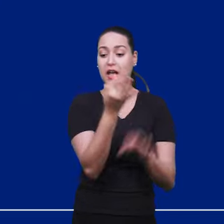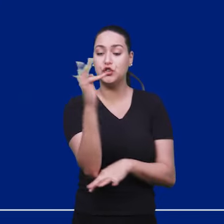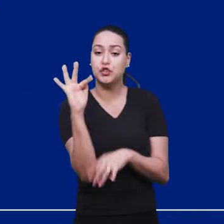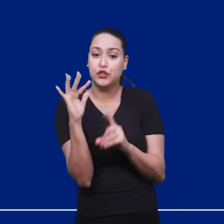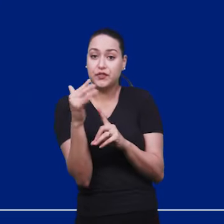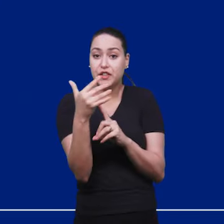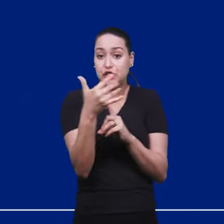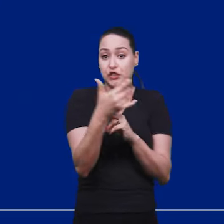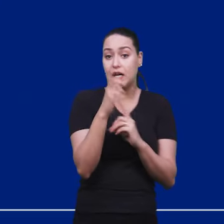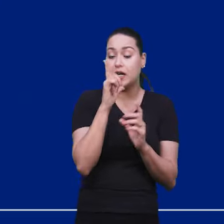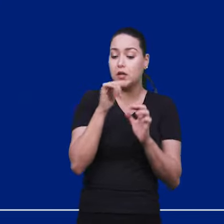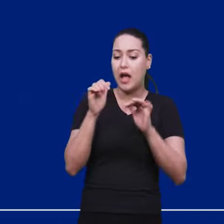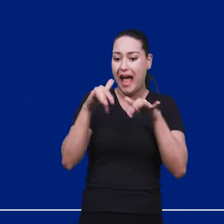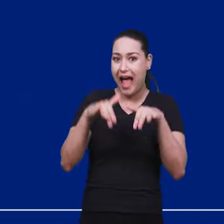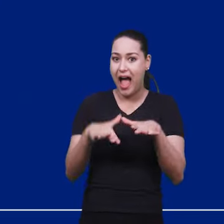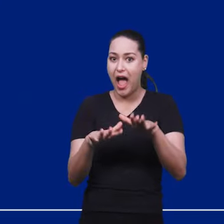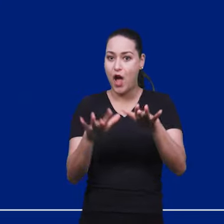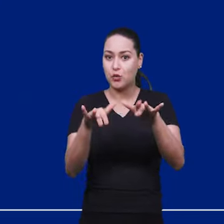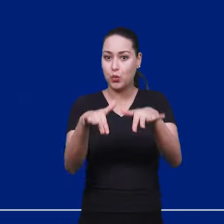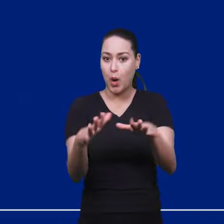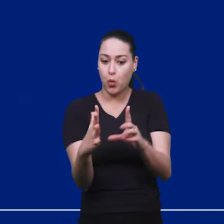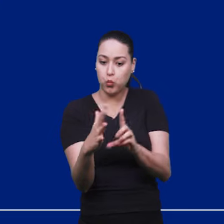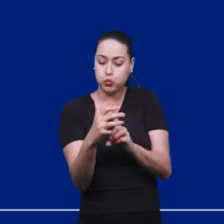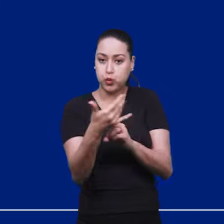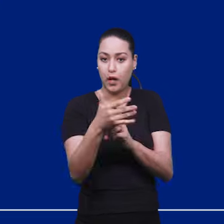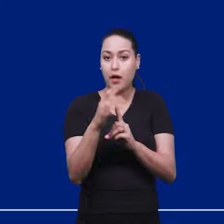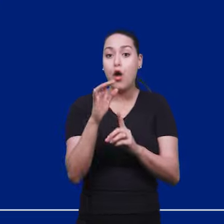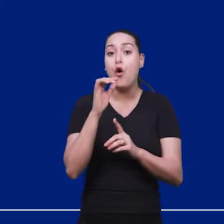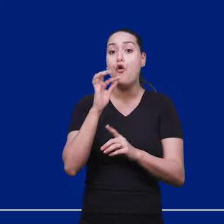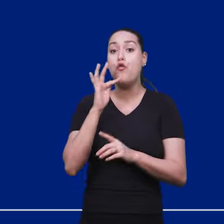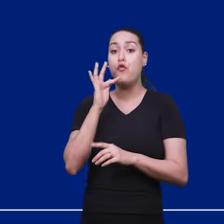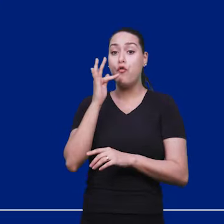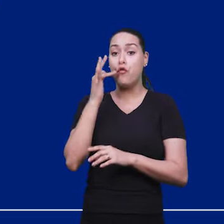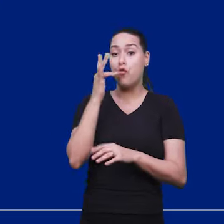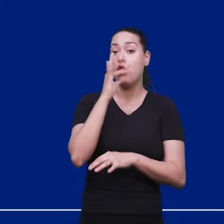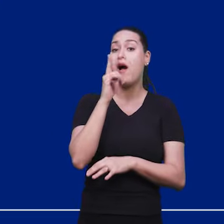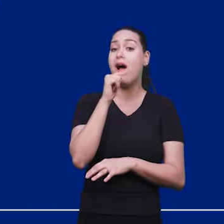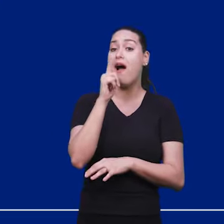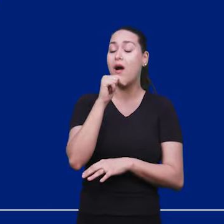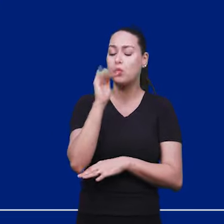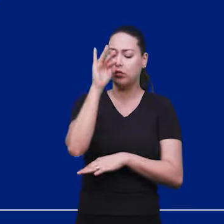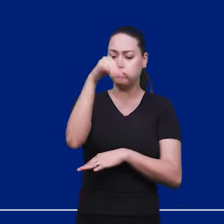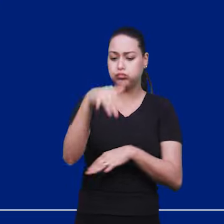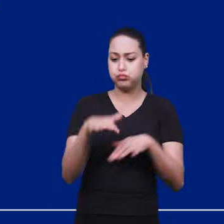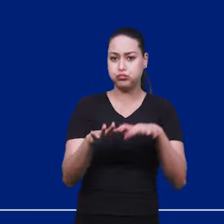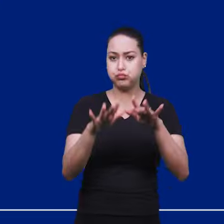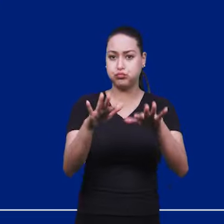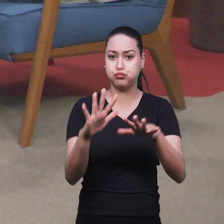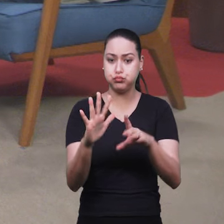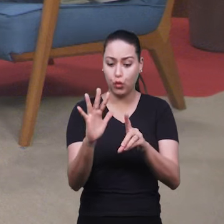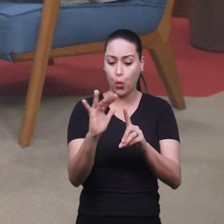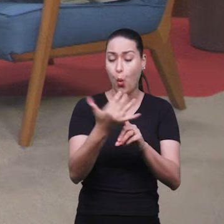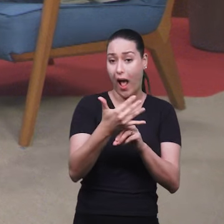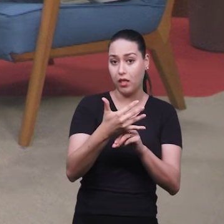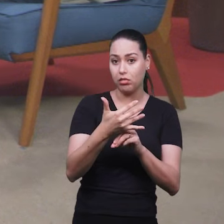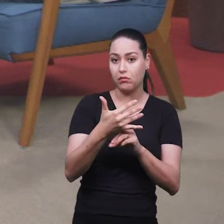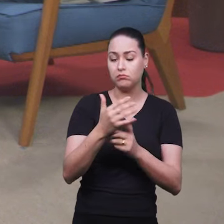minha, manancial fechado, fonte selada. E aqui, esses dois aspectos que